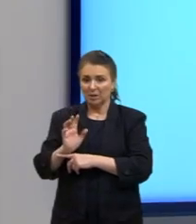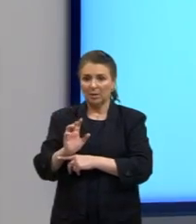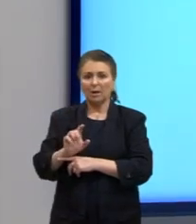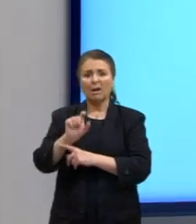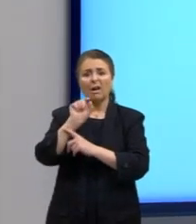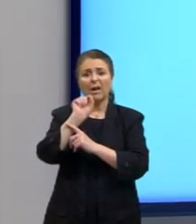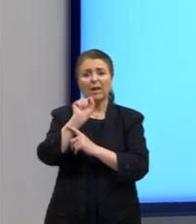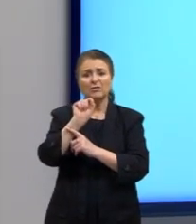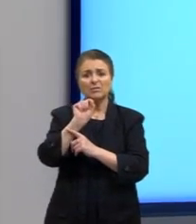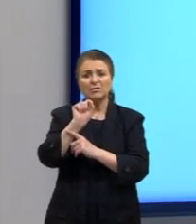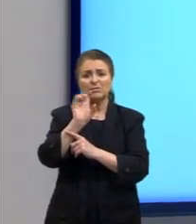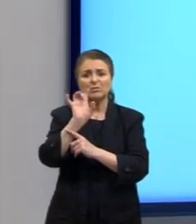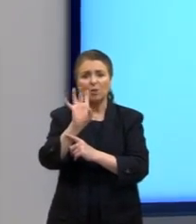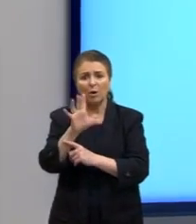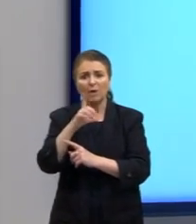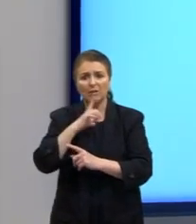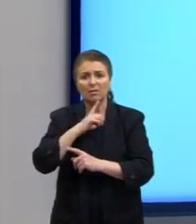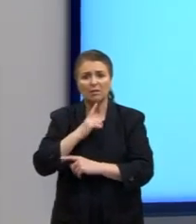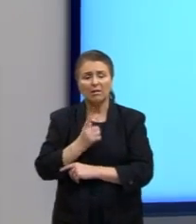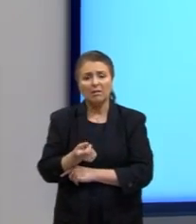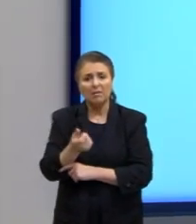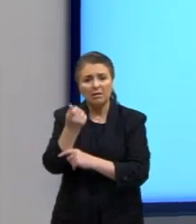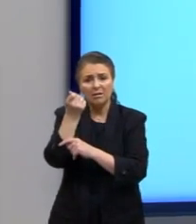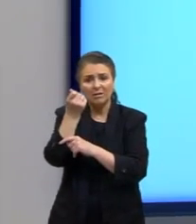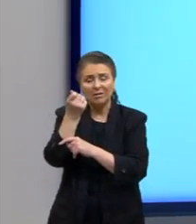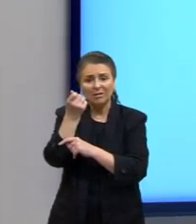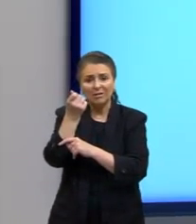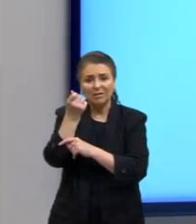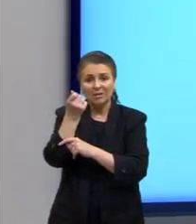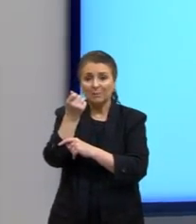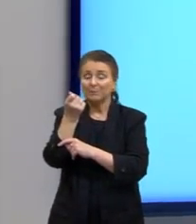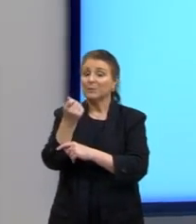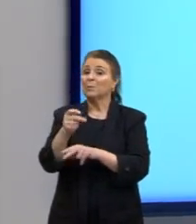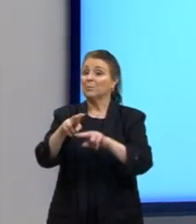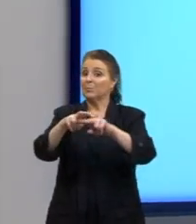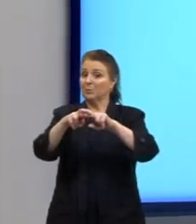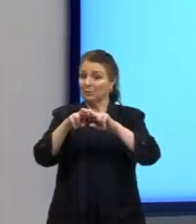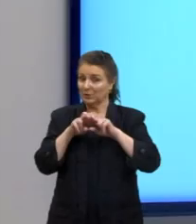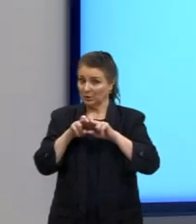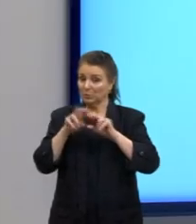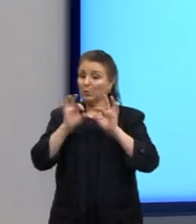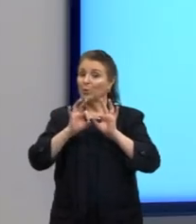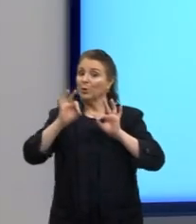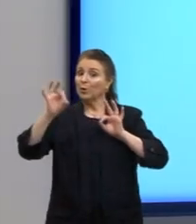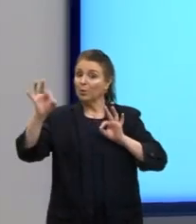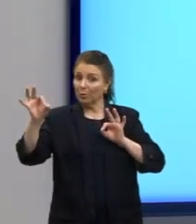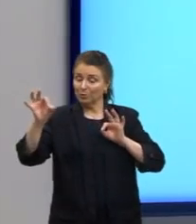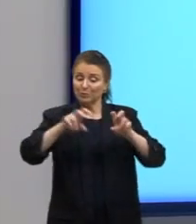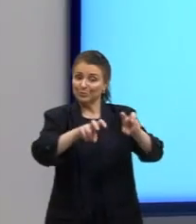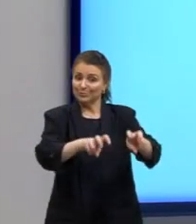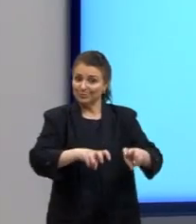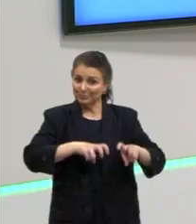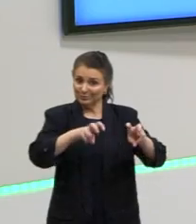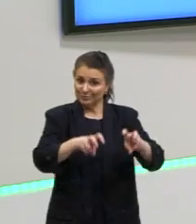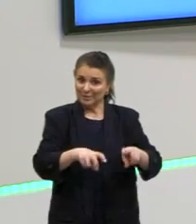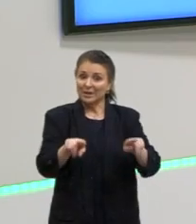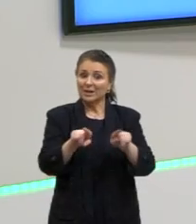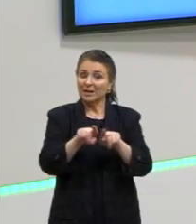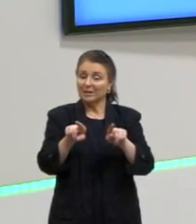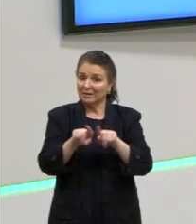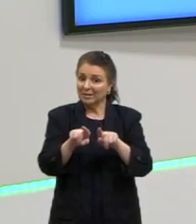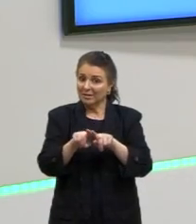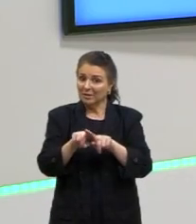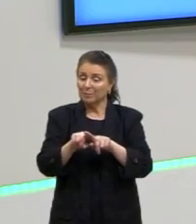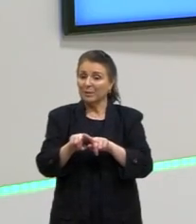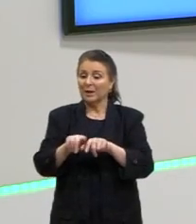que tem altas rendas em contrapartida nas periferias das zonas rurais e nas áreas menos